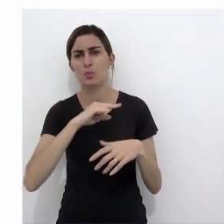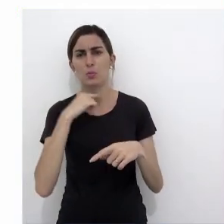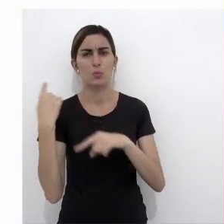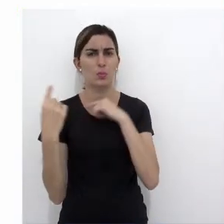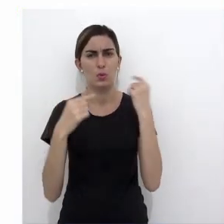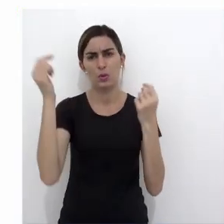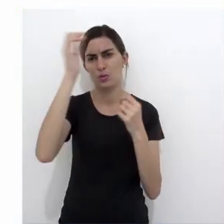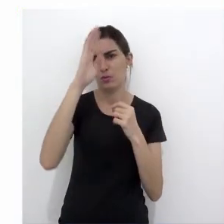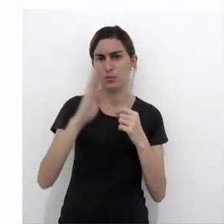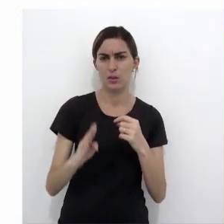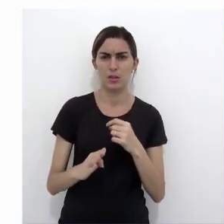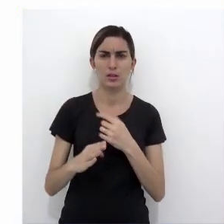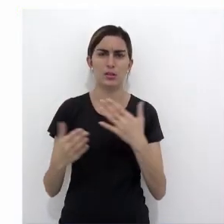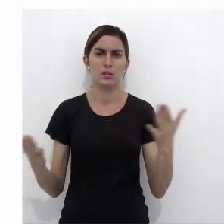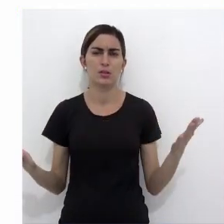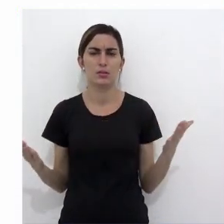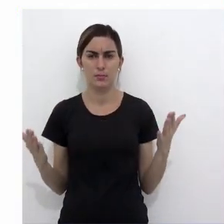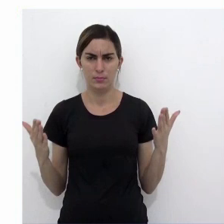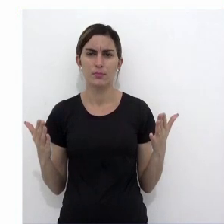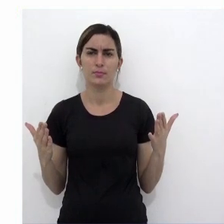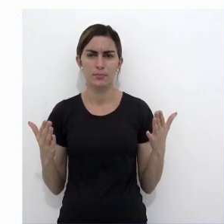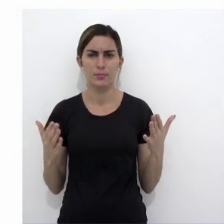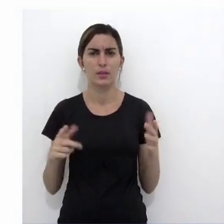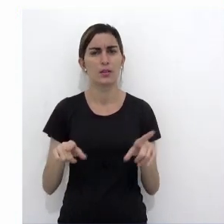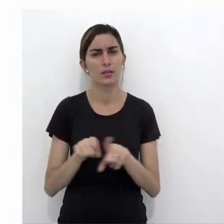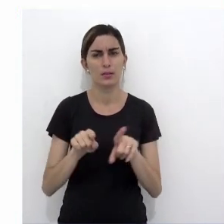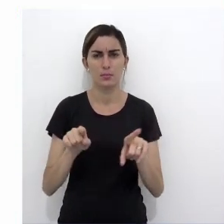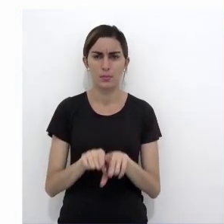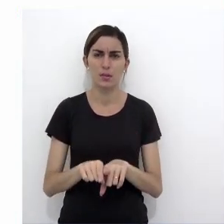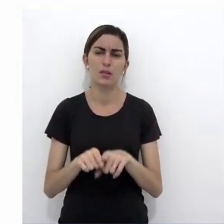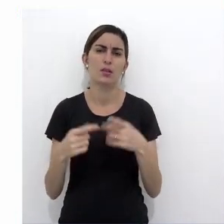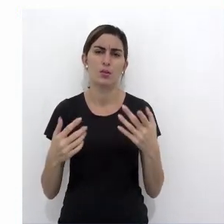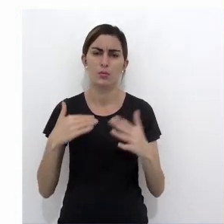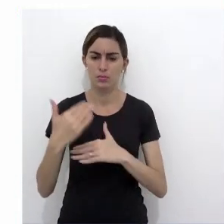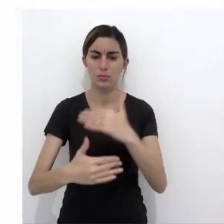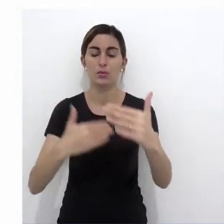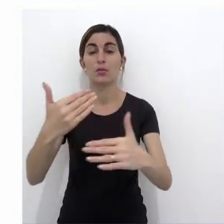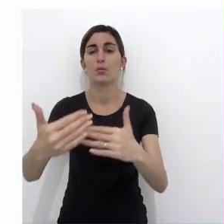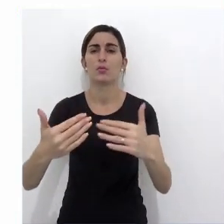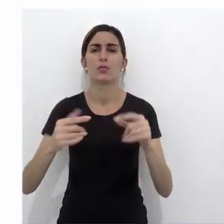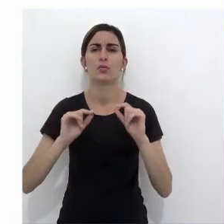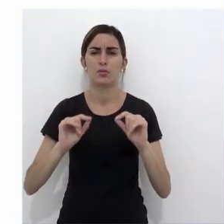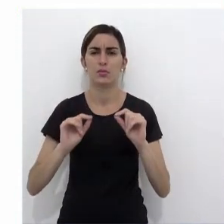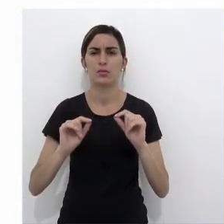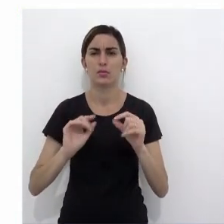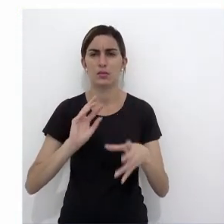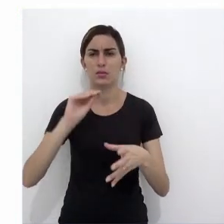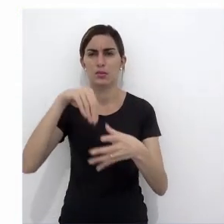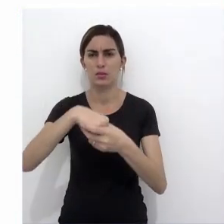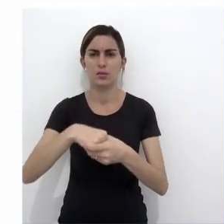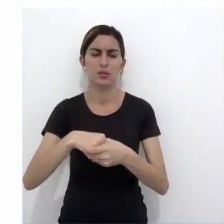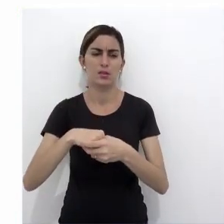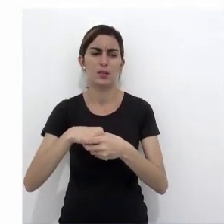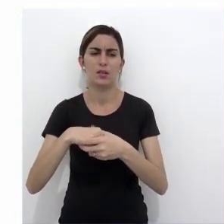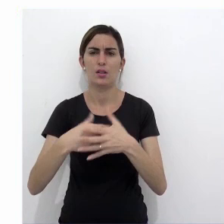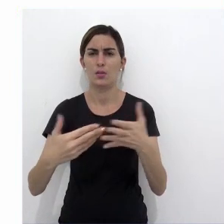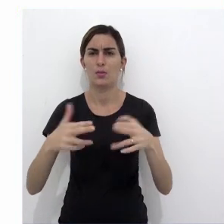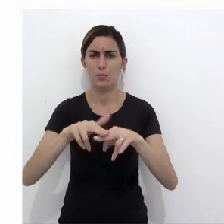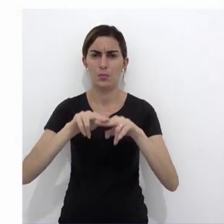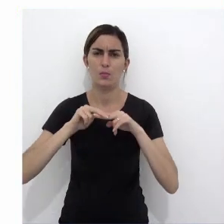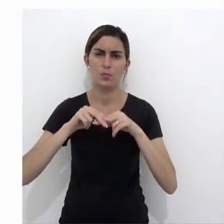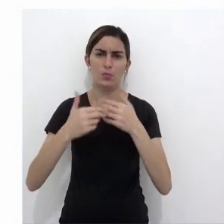Brasil, né, de brasileiros, e também como consequência aqui, internamente, causou aí a